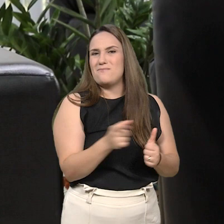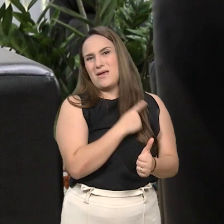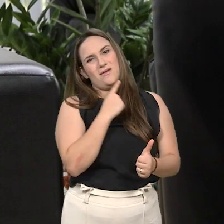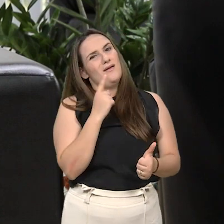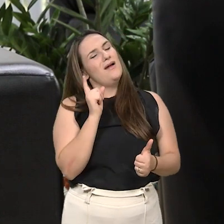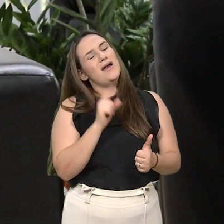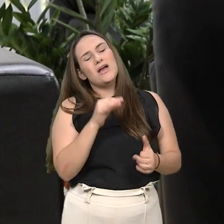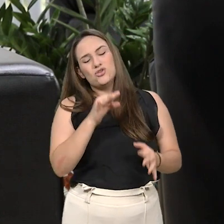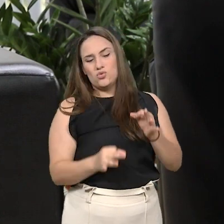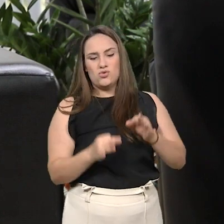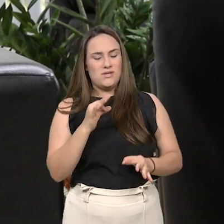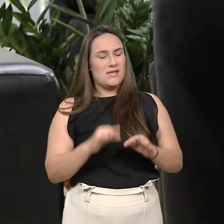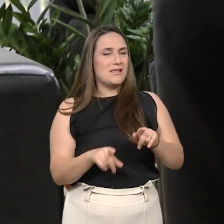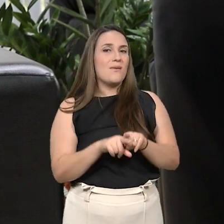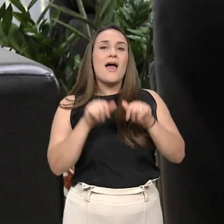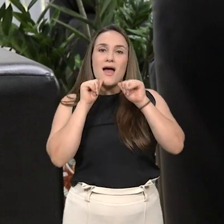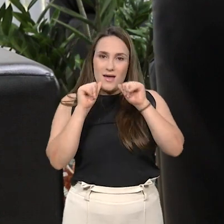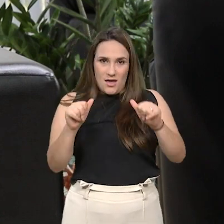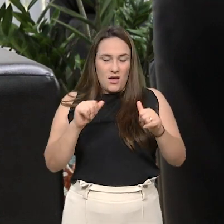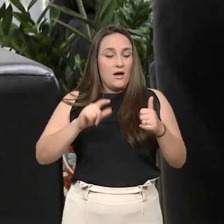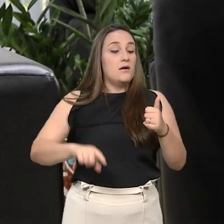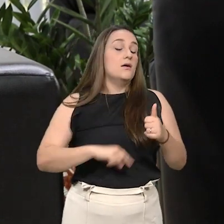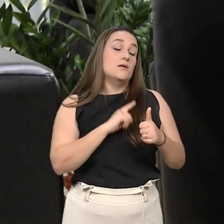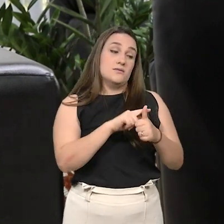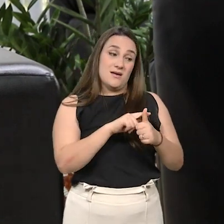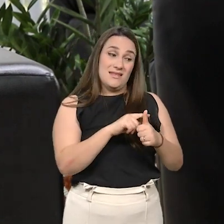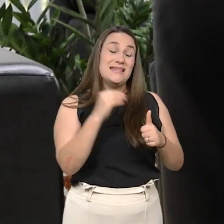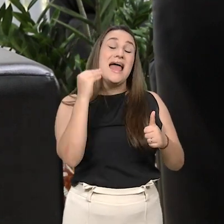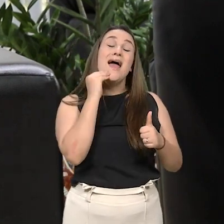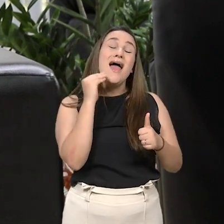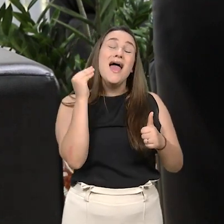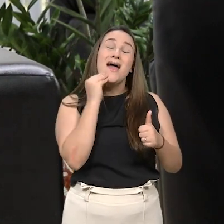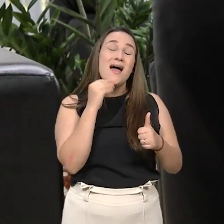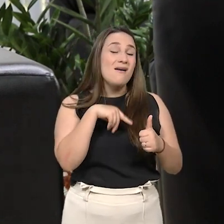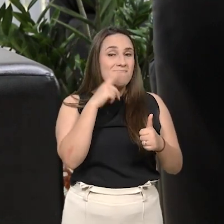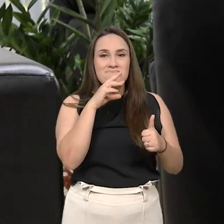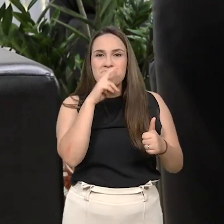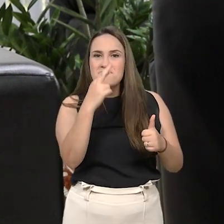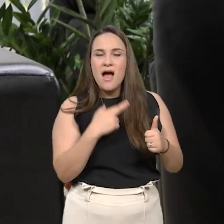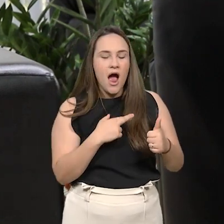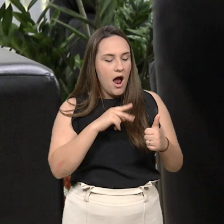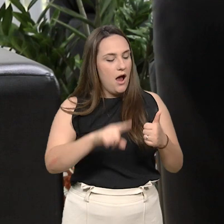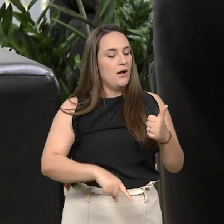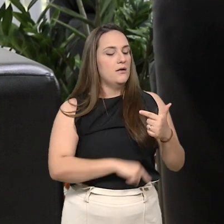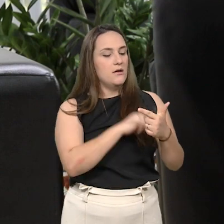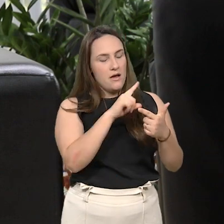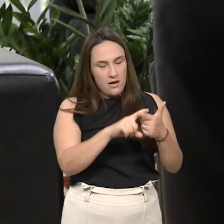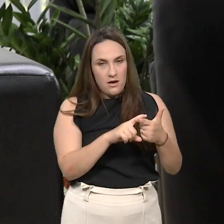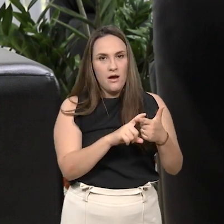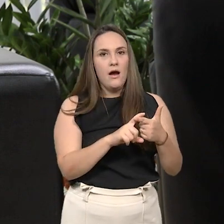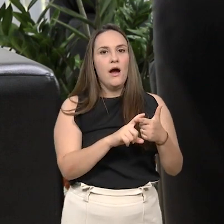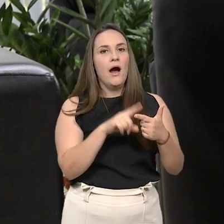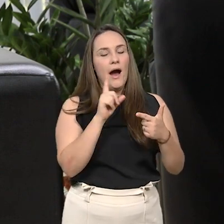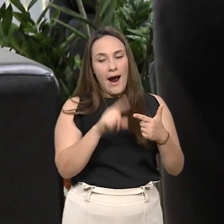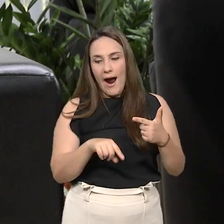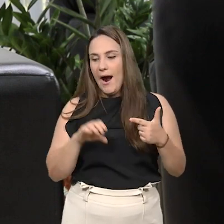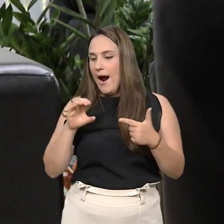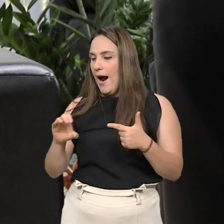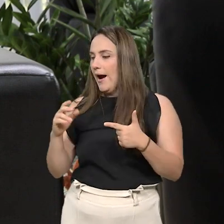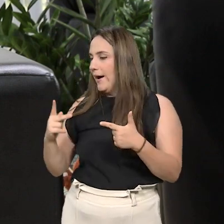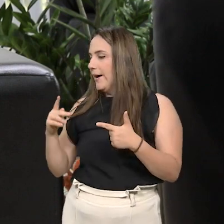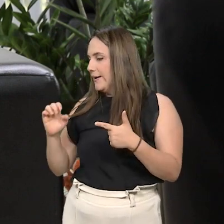os magistrados, são os gabinetes. Se eventualmente a pessoa não conseguir uma resposta, então ela vai para o CPE